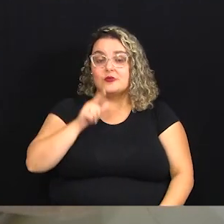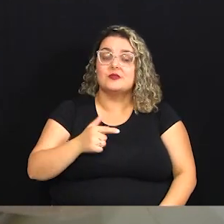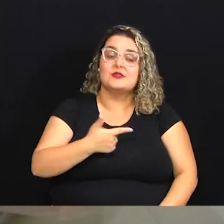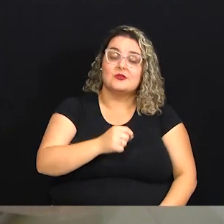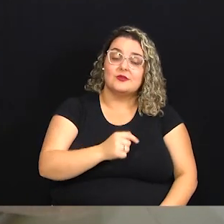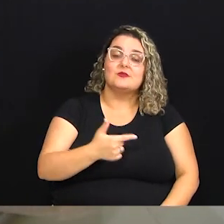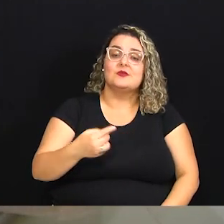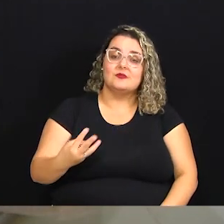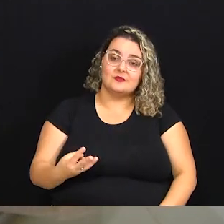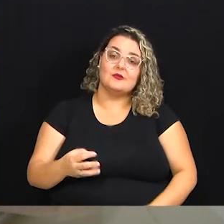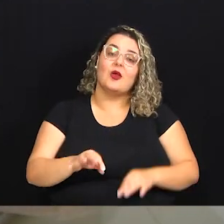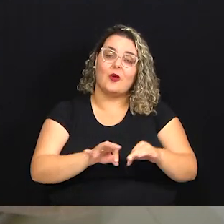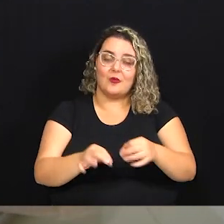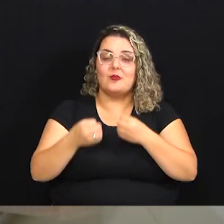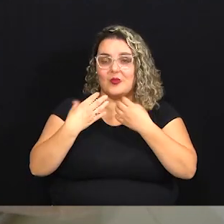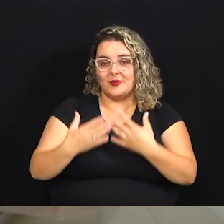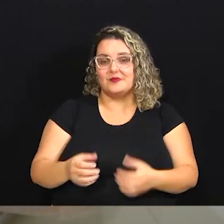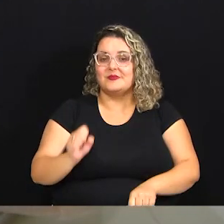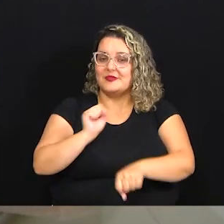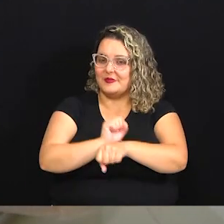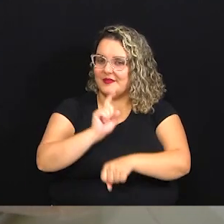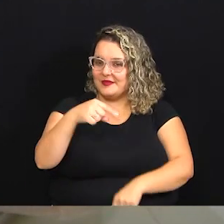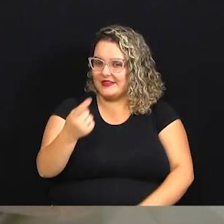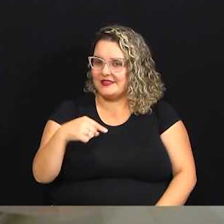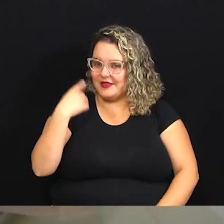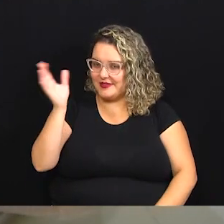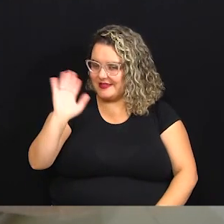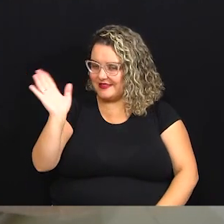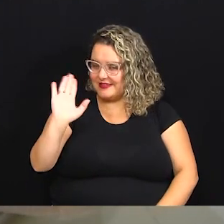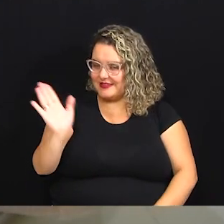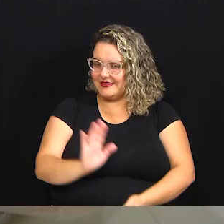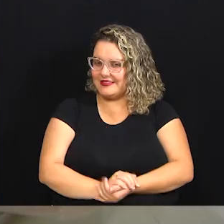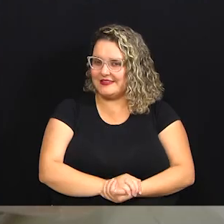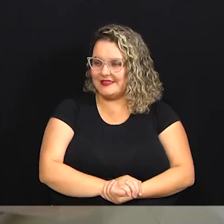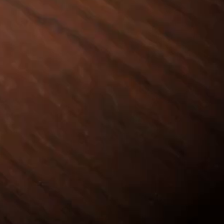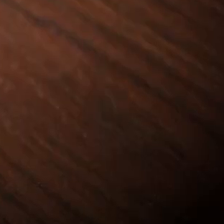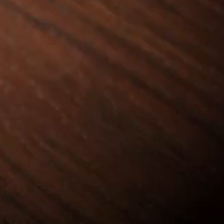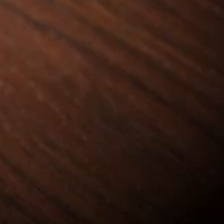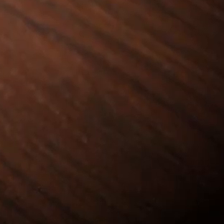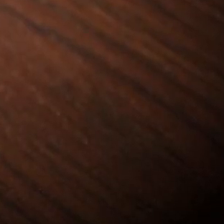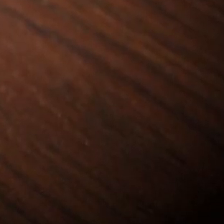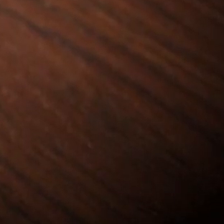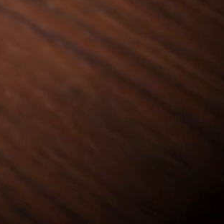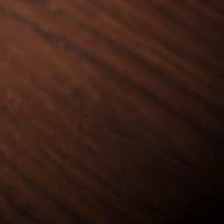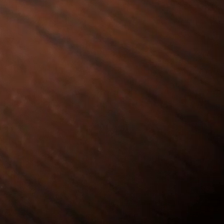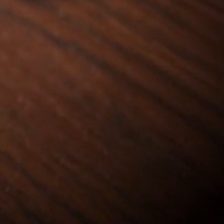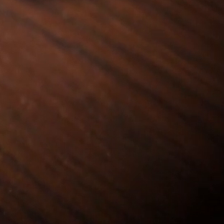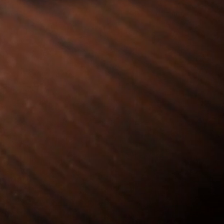começar 2023 bem organizado. Aguardo vocês na próxima edição. Tchau, tchau!